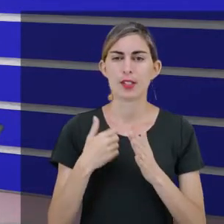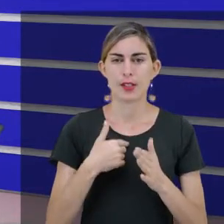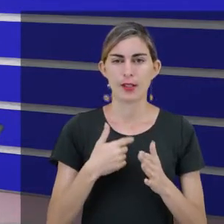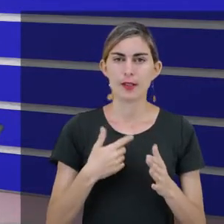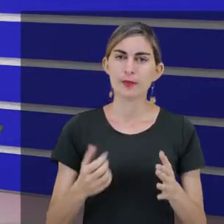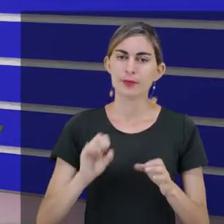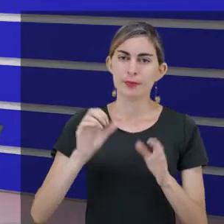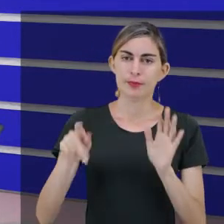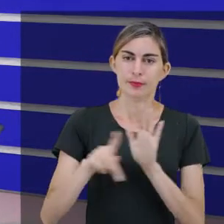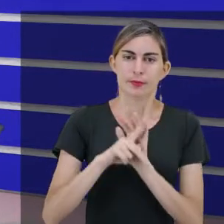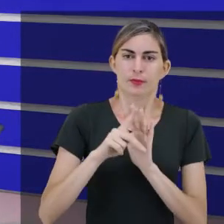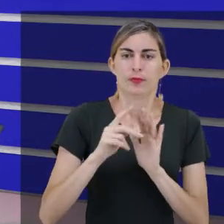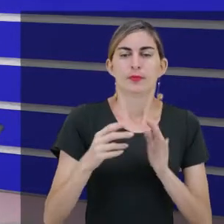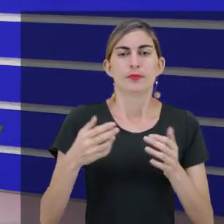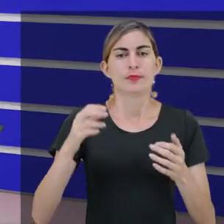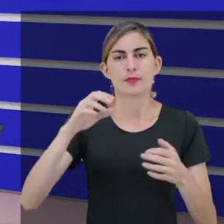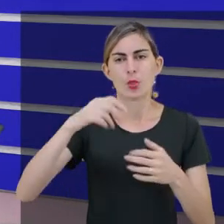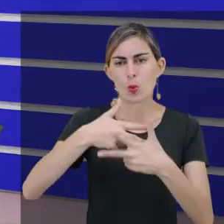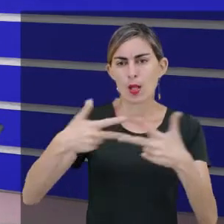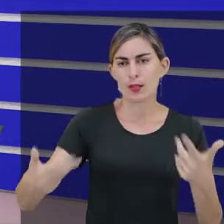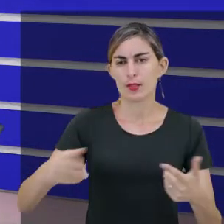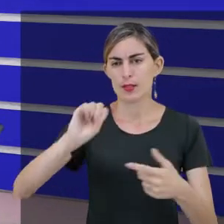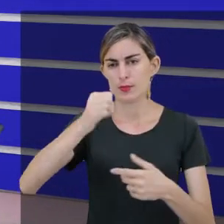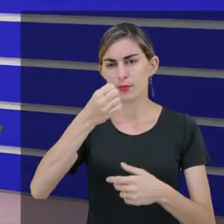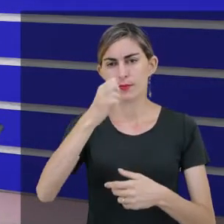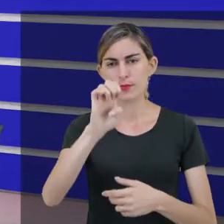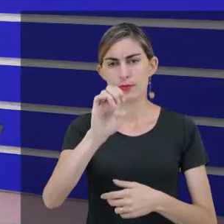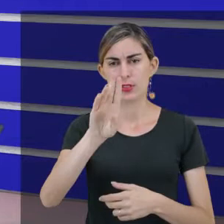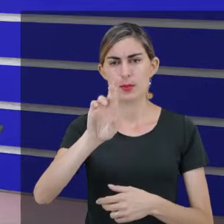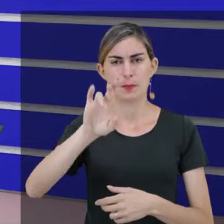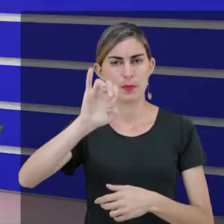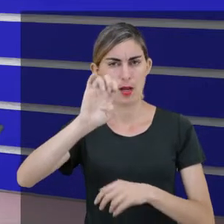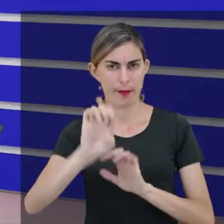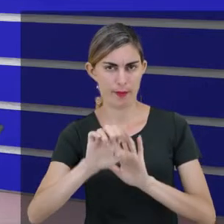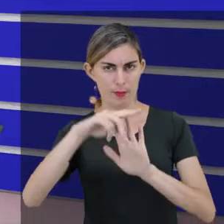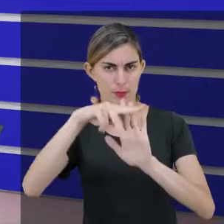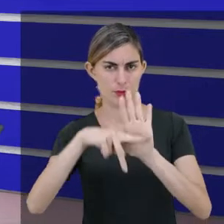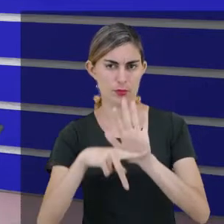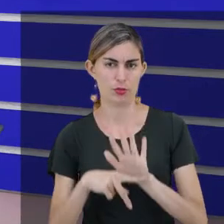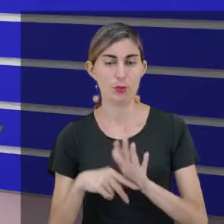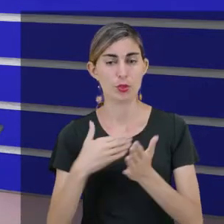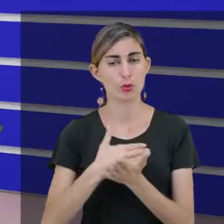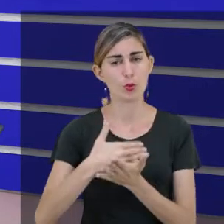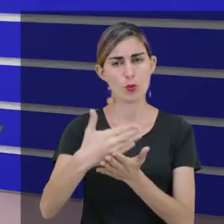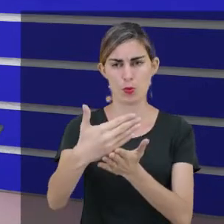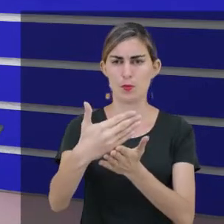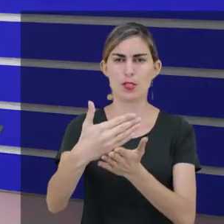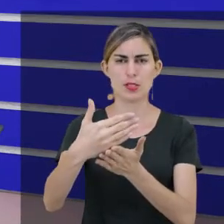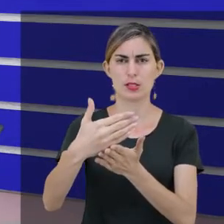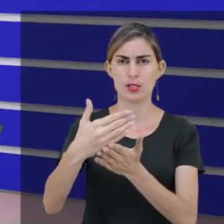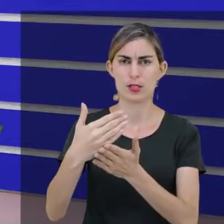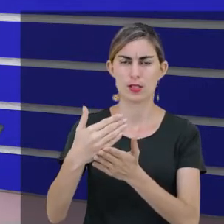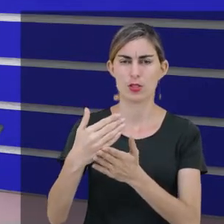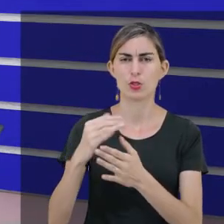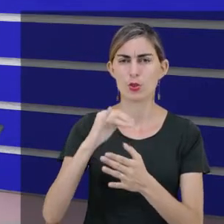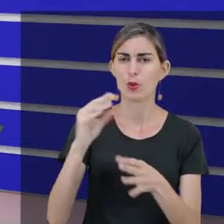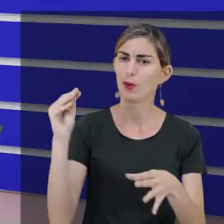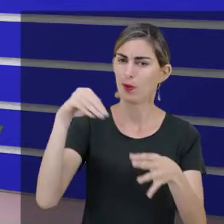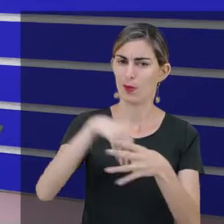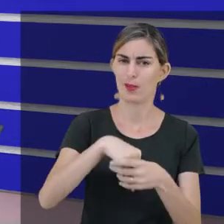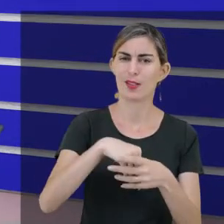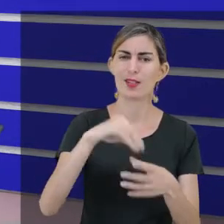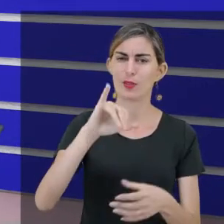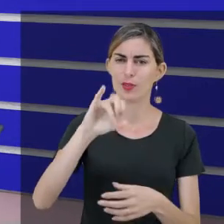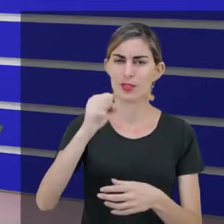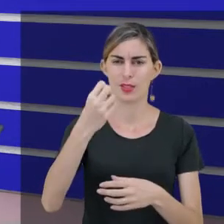credenciado ao Sebrae na área de gestão da qualidade, empreendedorismo e planejamento. Comecei minha carreira implementando o ISO 9001